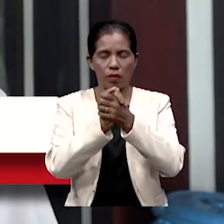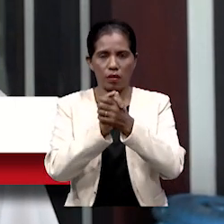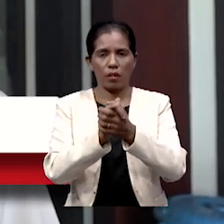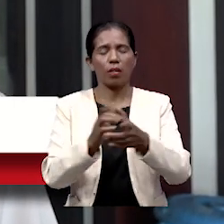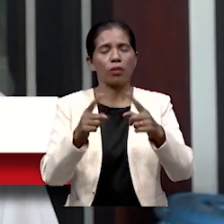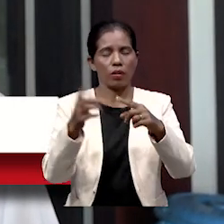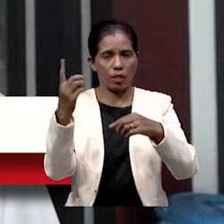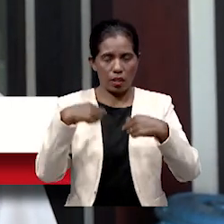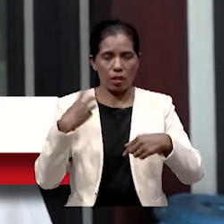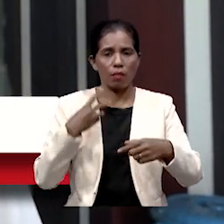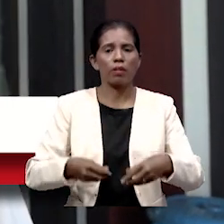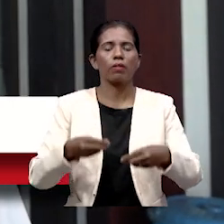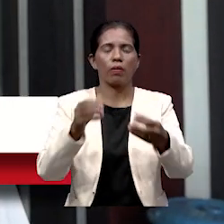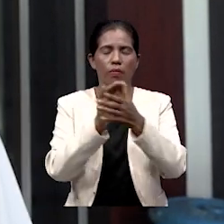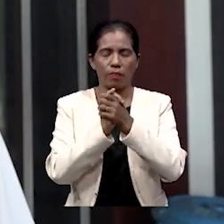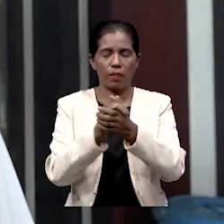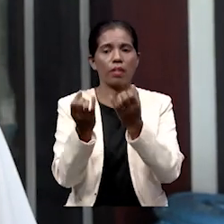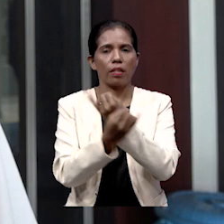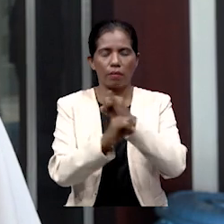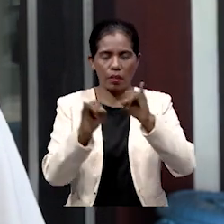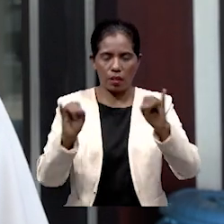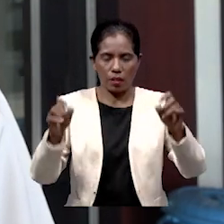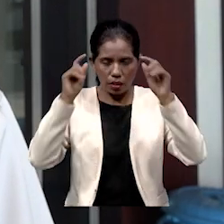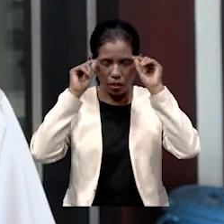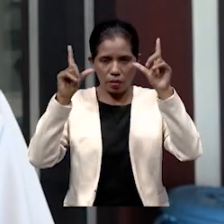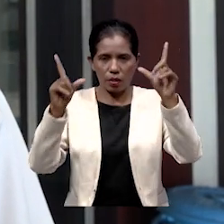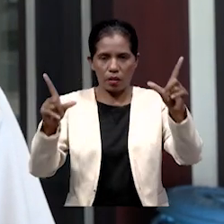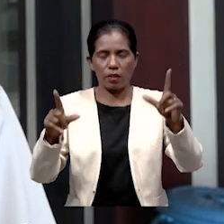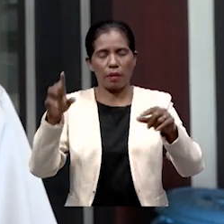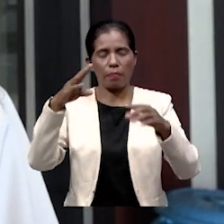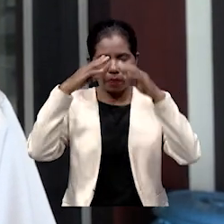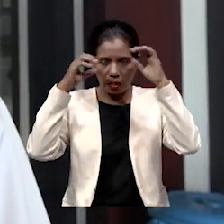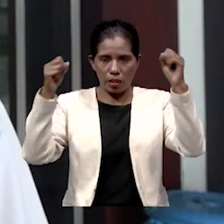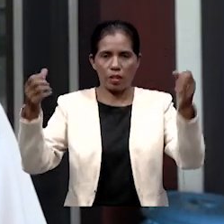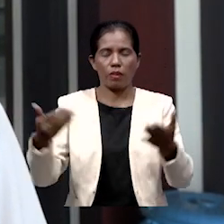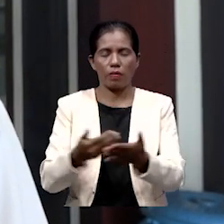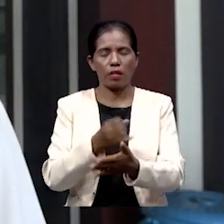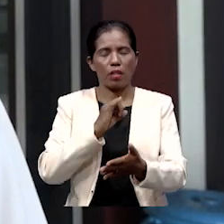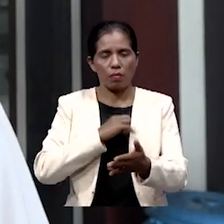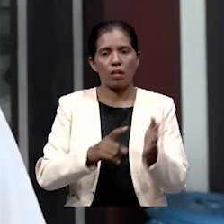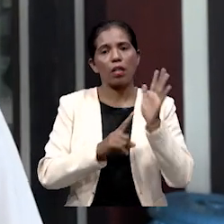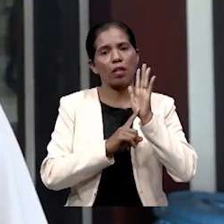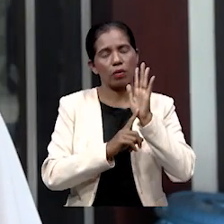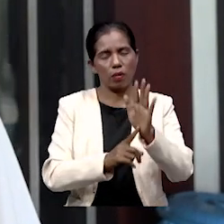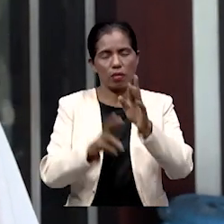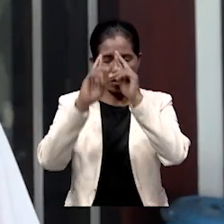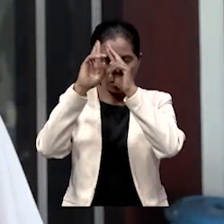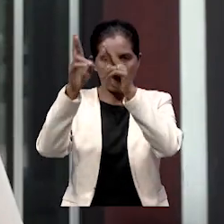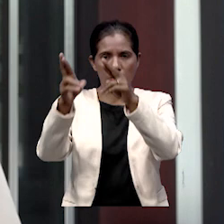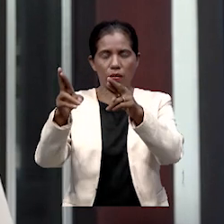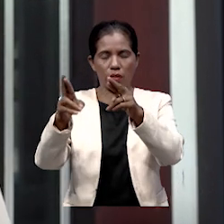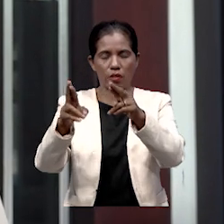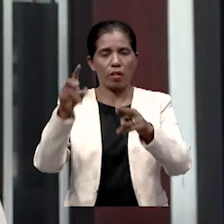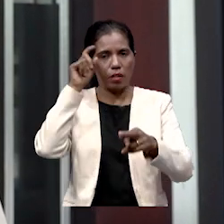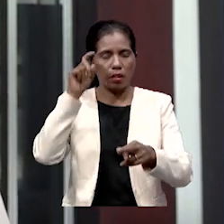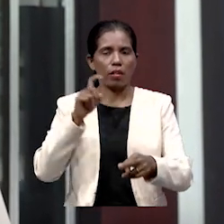hato parabéns ba independência Timor Leste no ba investidura presidente Fong. No Ramos hato a honi respeita ba excelência sana